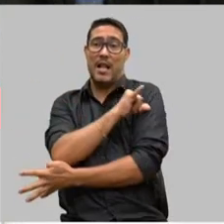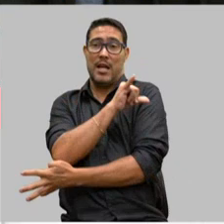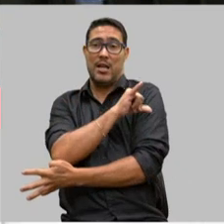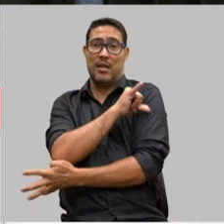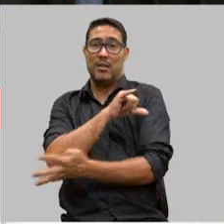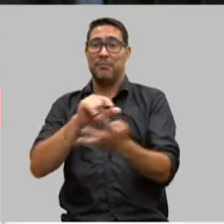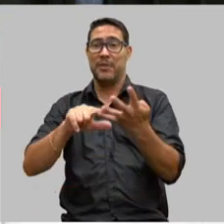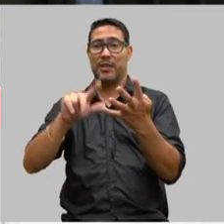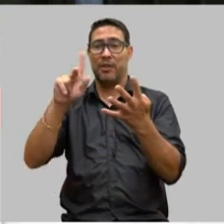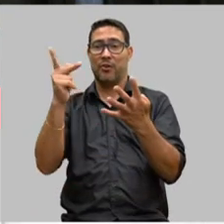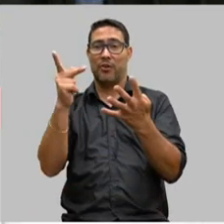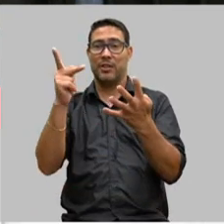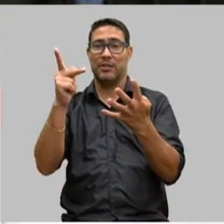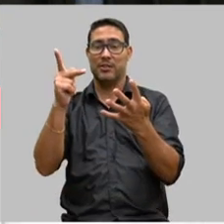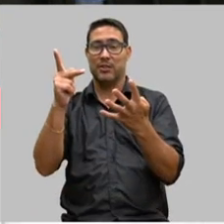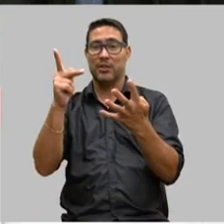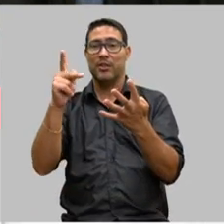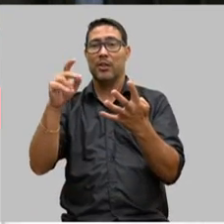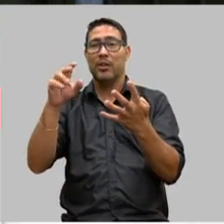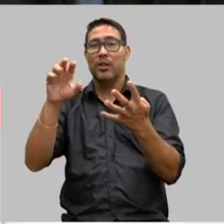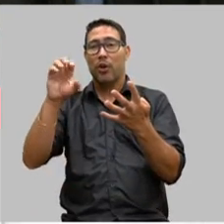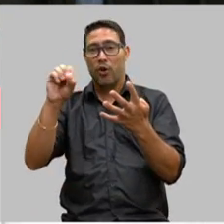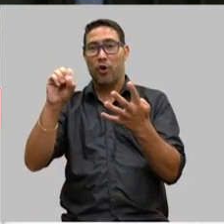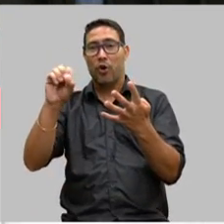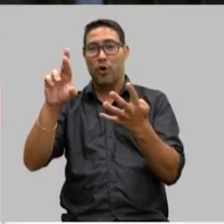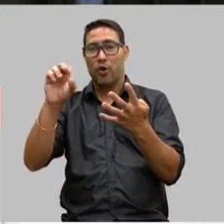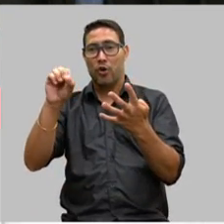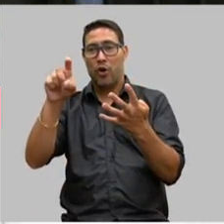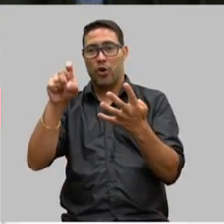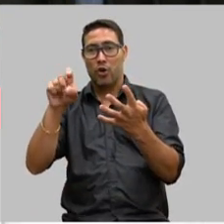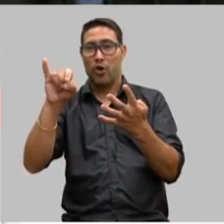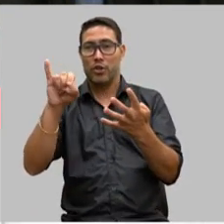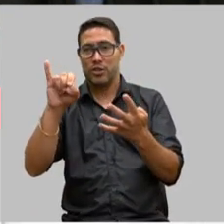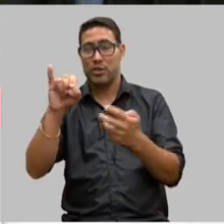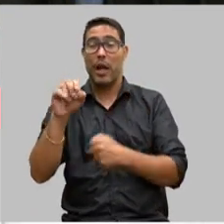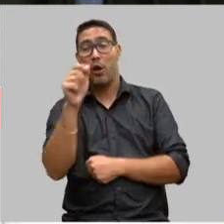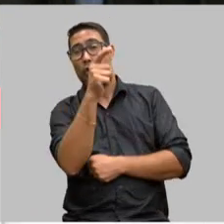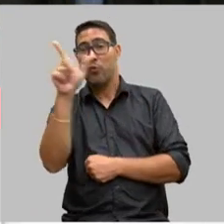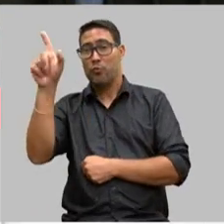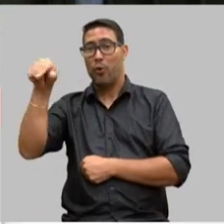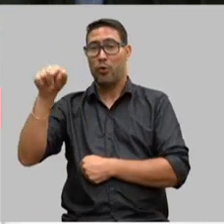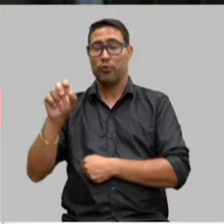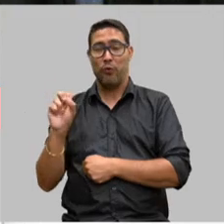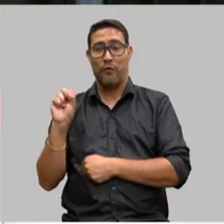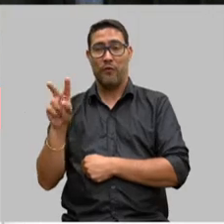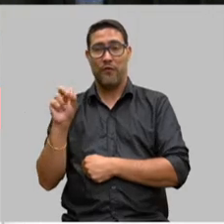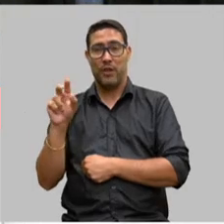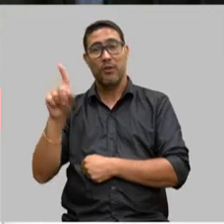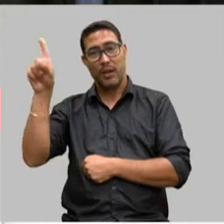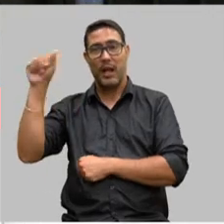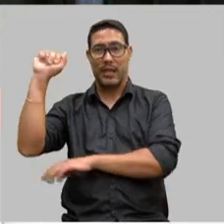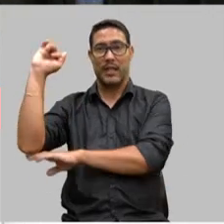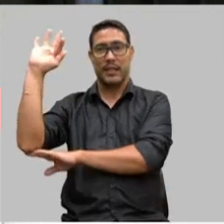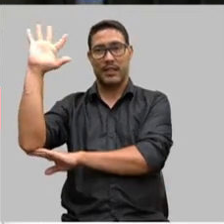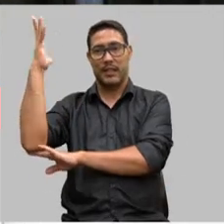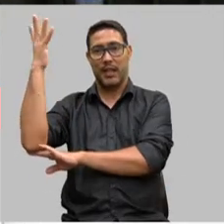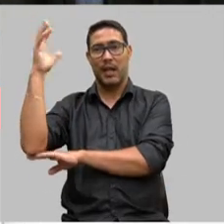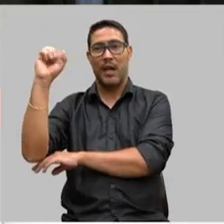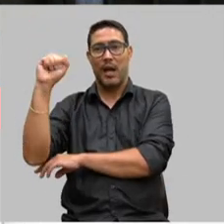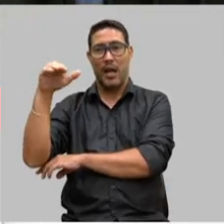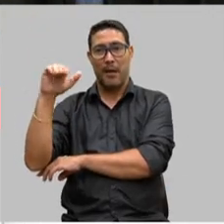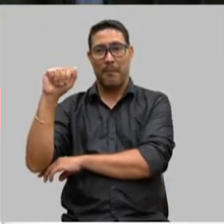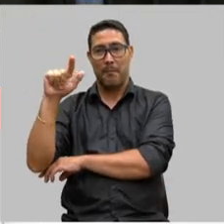Orochi, que é um outro vírus na Amazônia. Aí você fala, mas como é que é? Ué, você vai tirando o